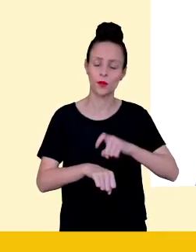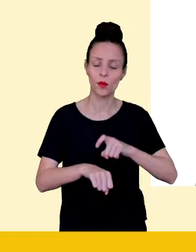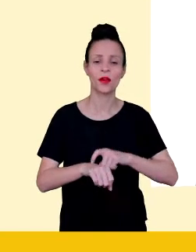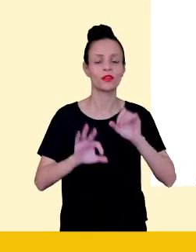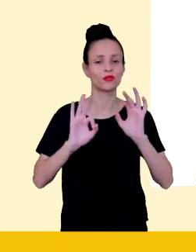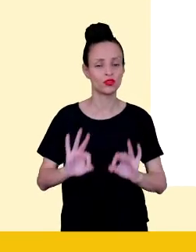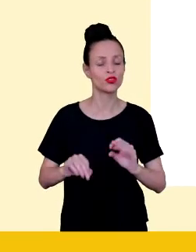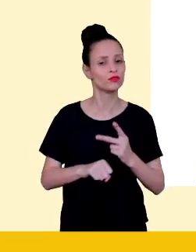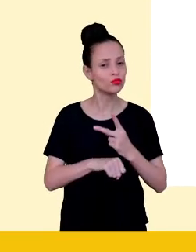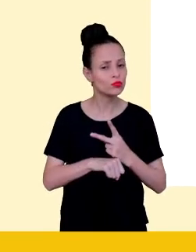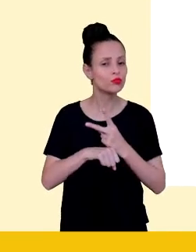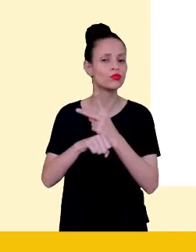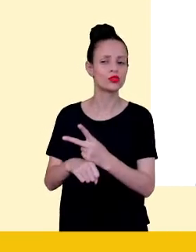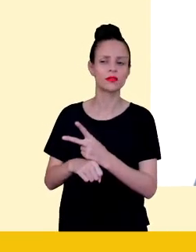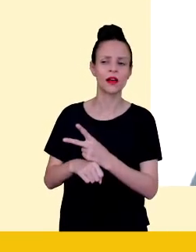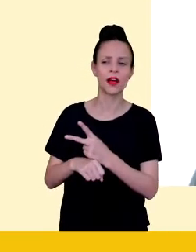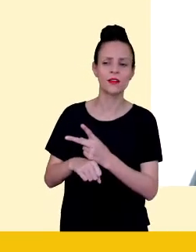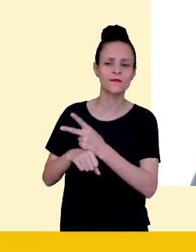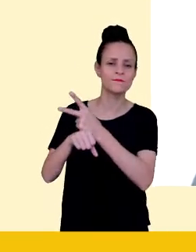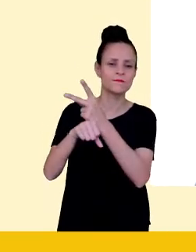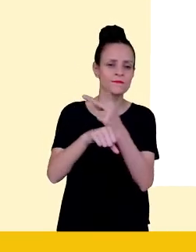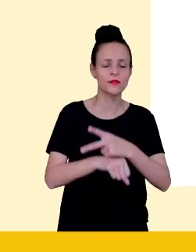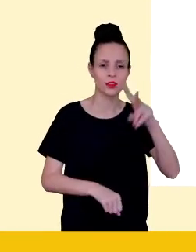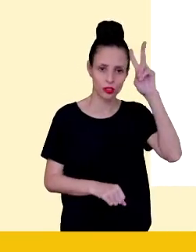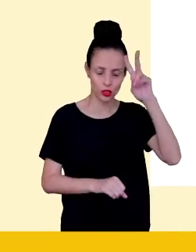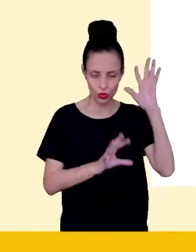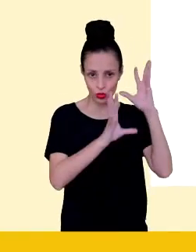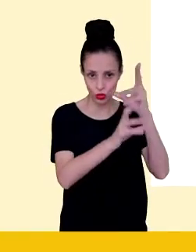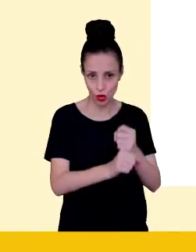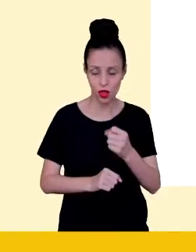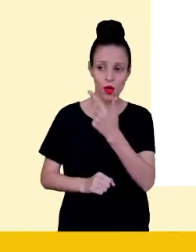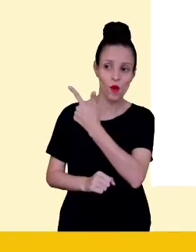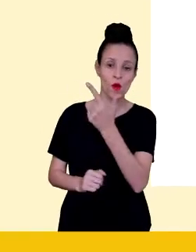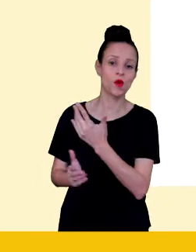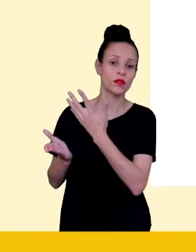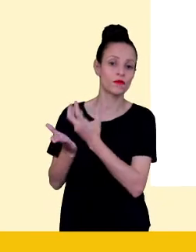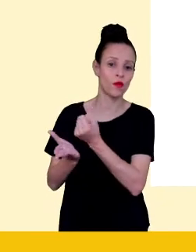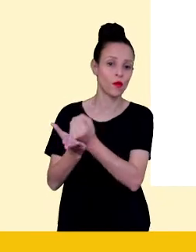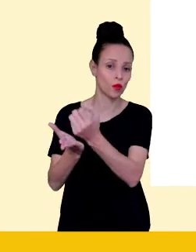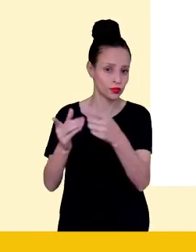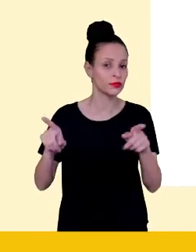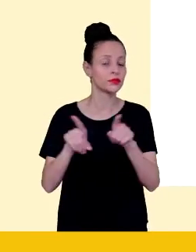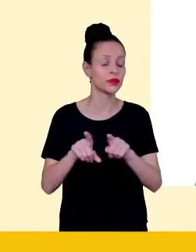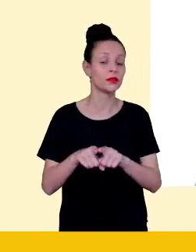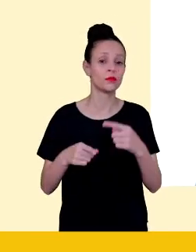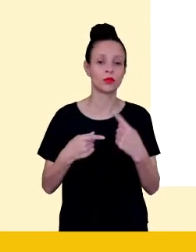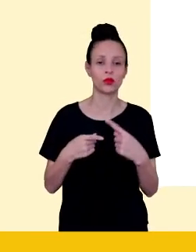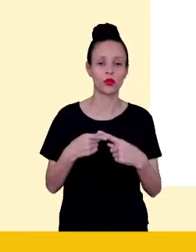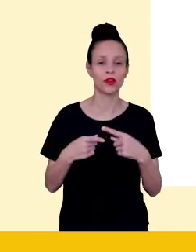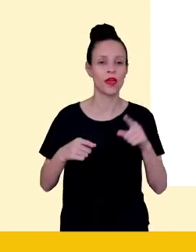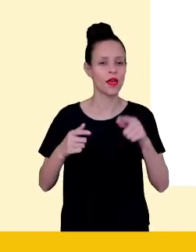me senti que era um momento de buscar de histórias, né, de conhecer como que foi,